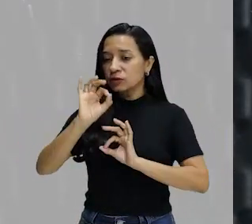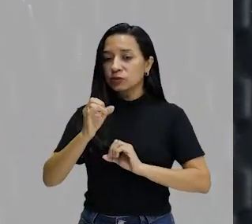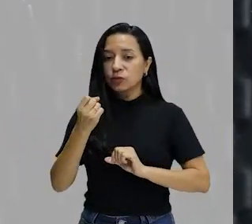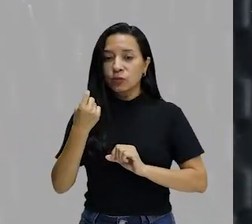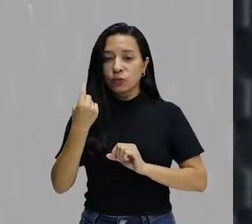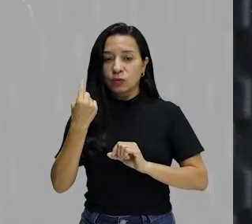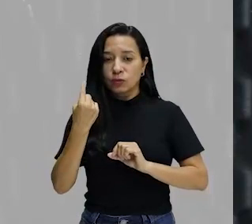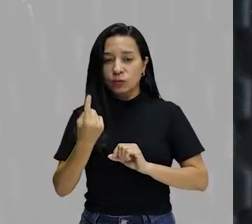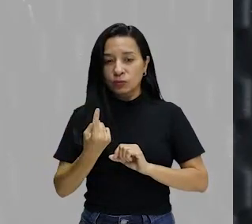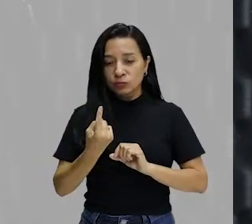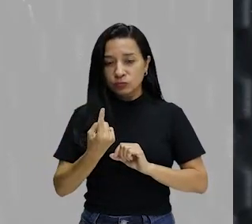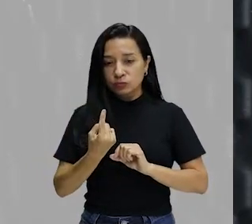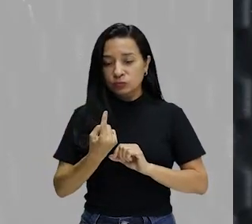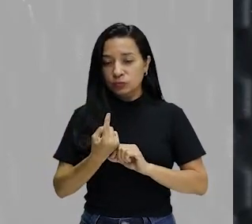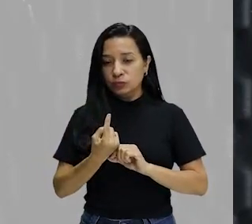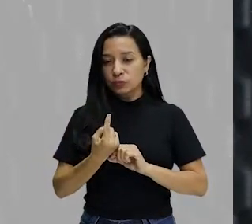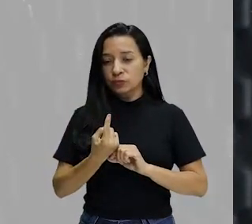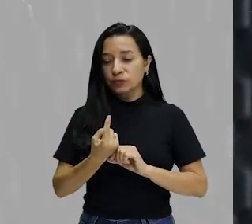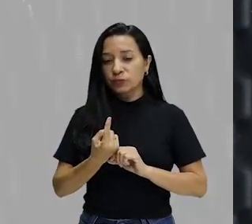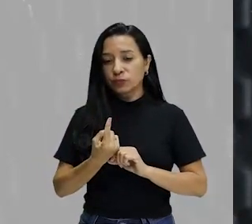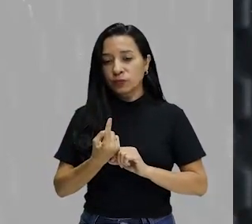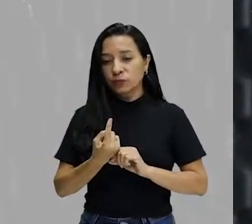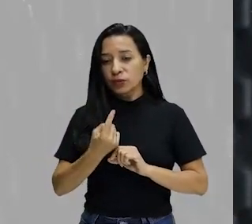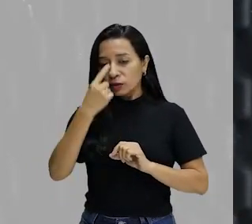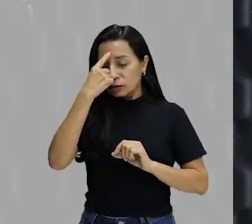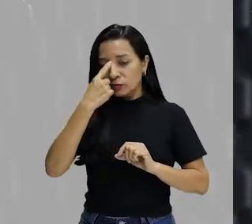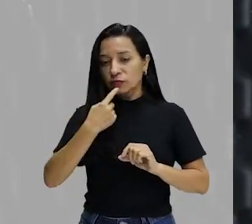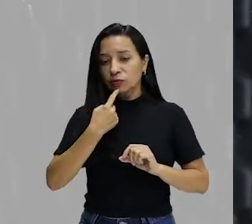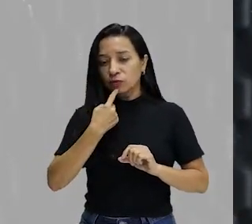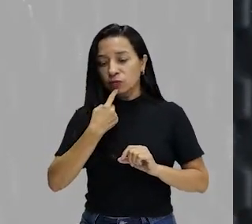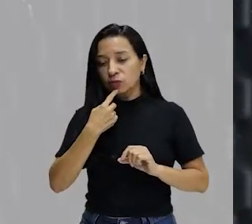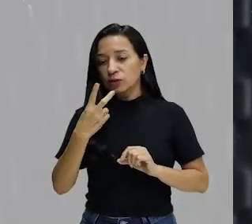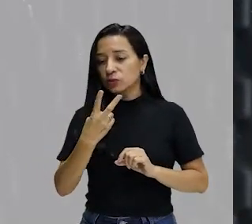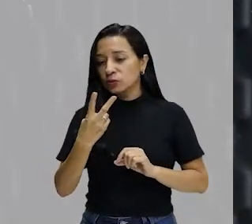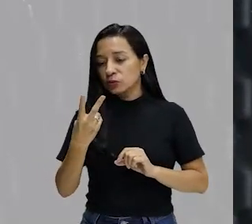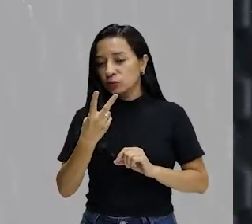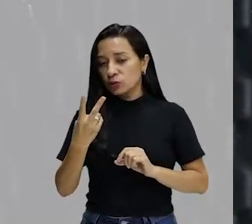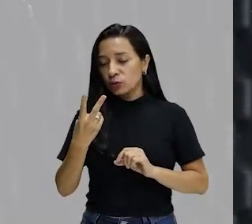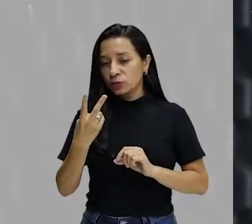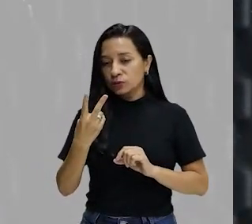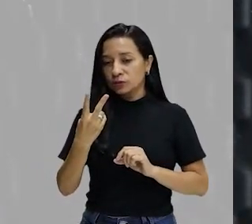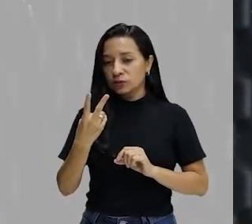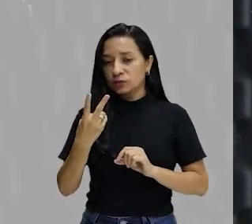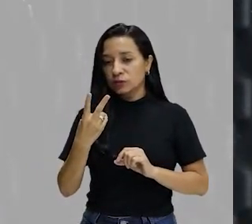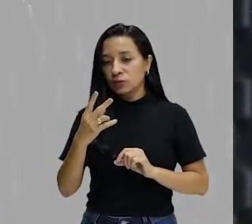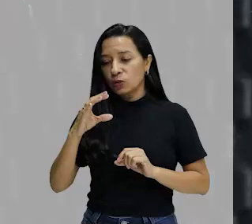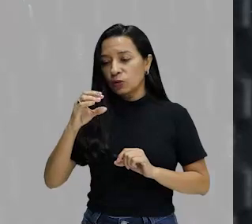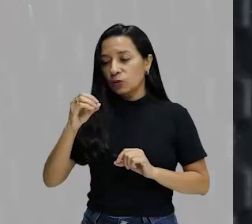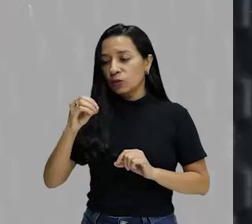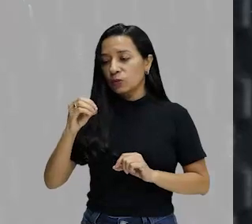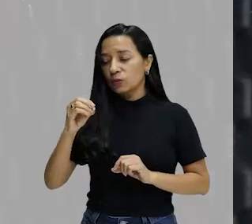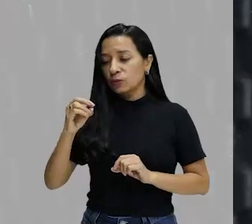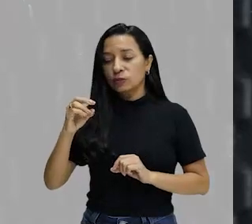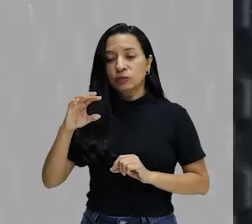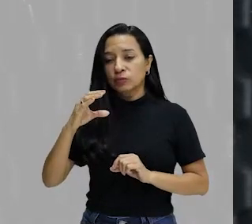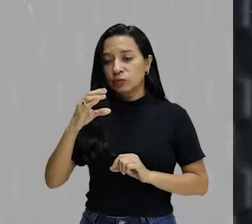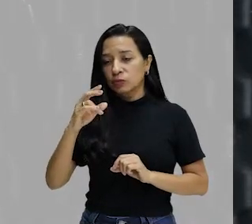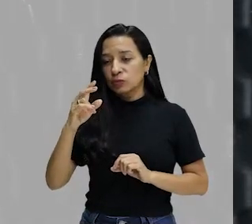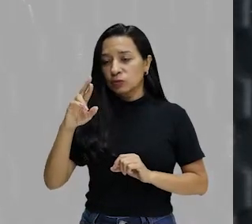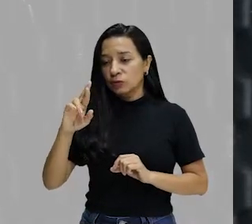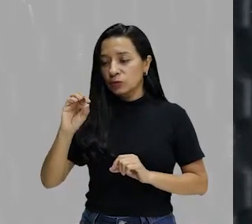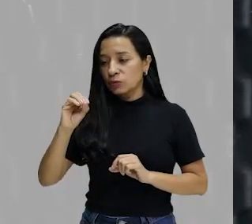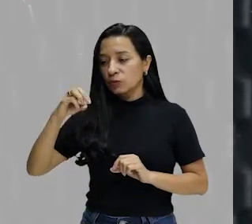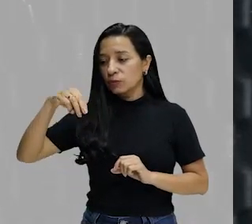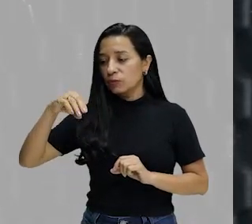ver aqui nessa figura, eu tenho dois pares de cromossomos homólogos, né? Eu tenho esse par homólogo aqui